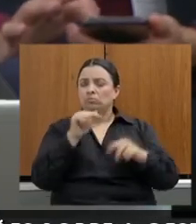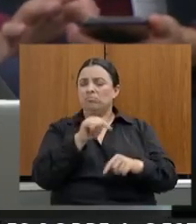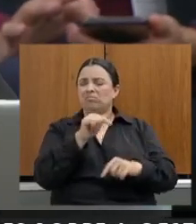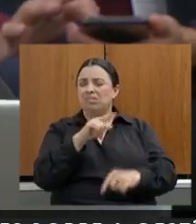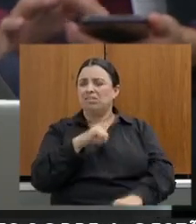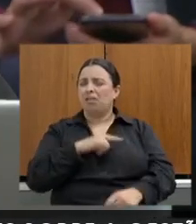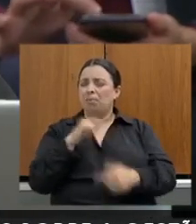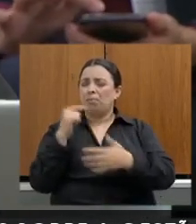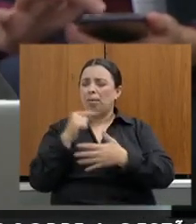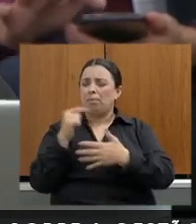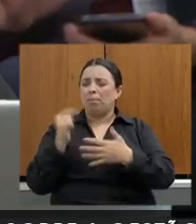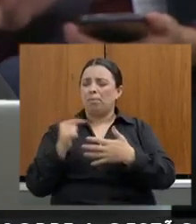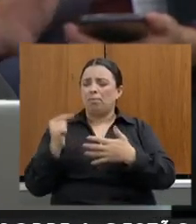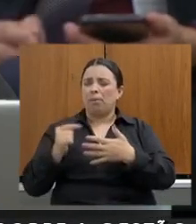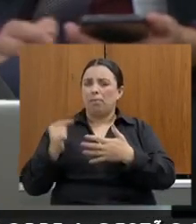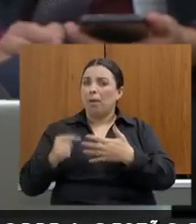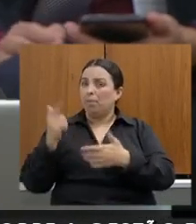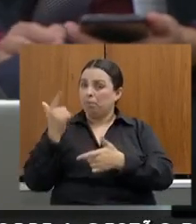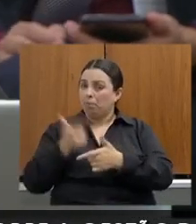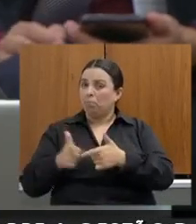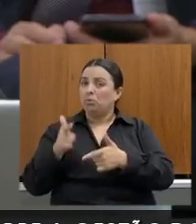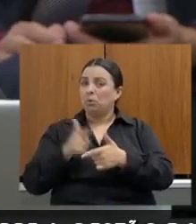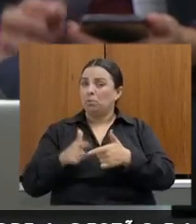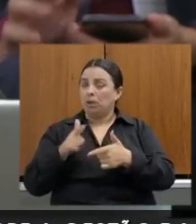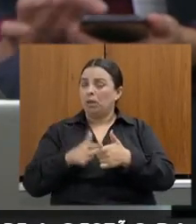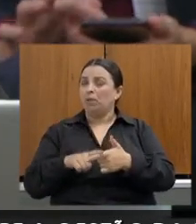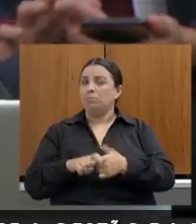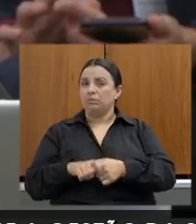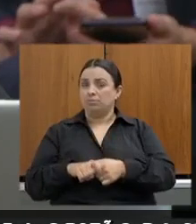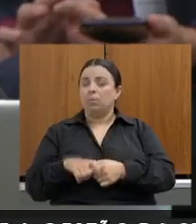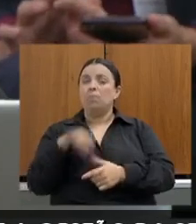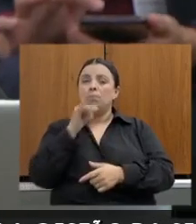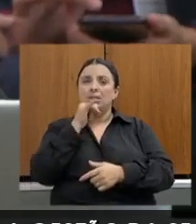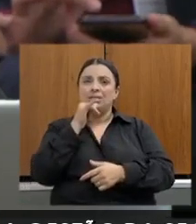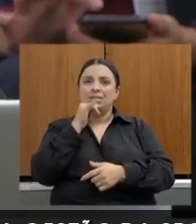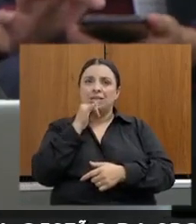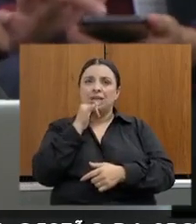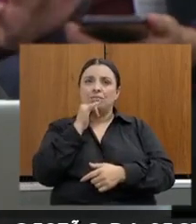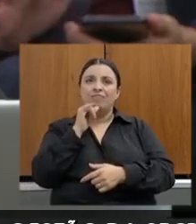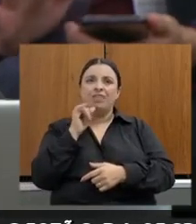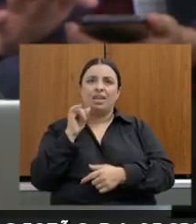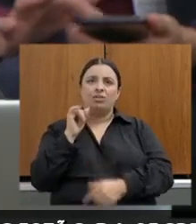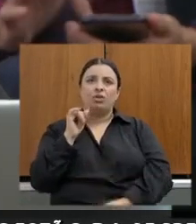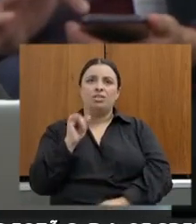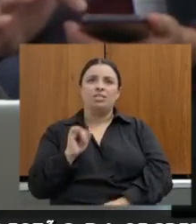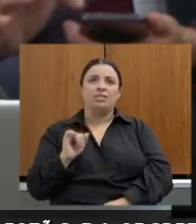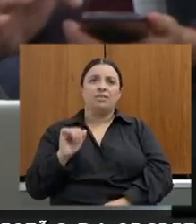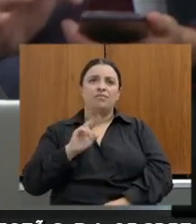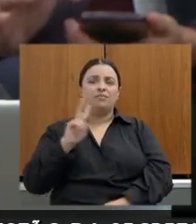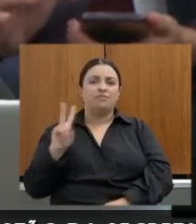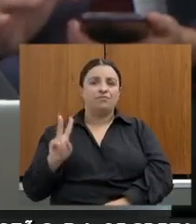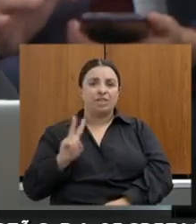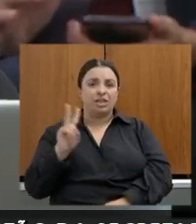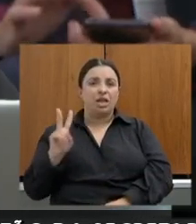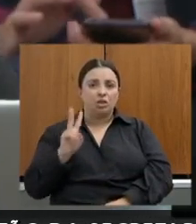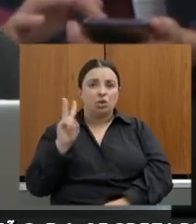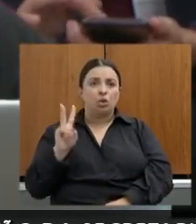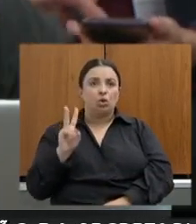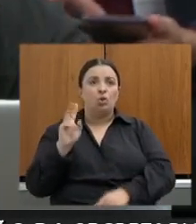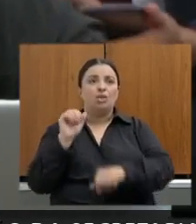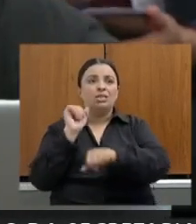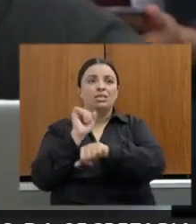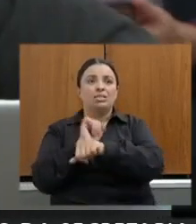neste momento presente com reatores esperando 6 10 20